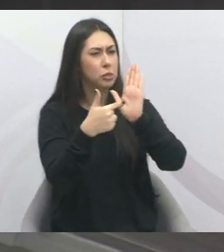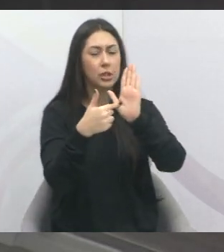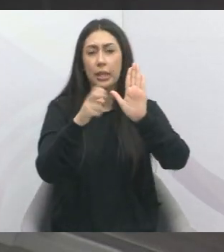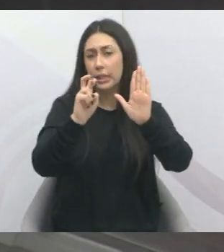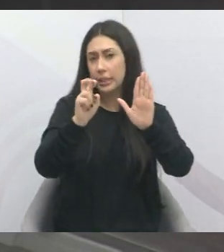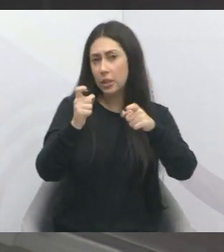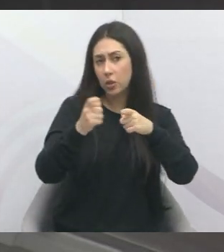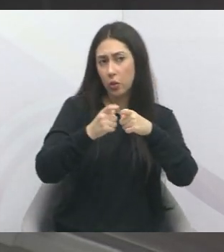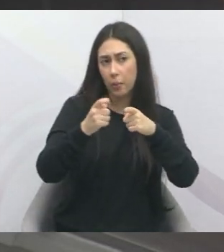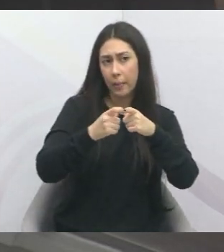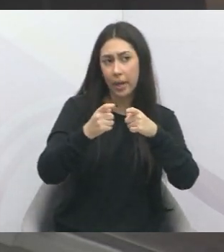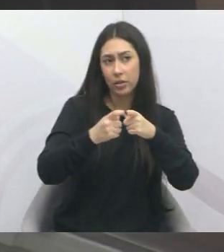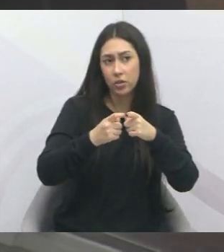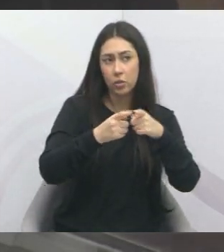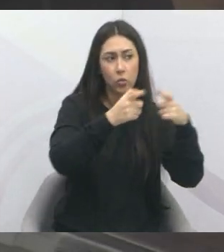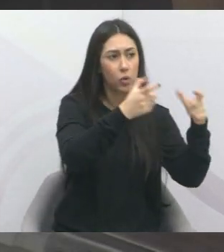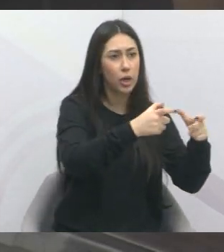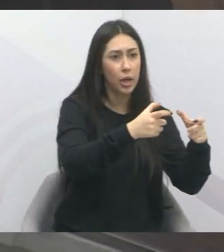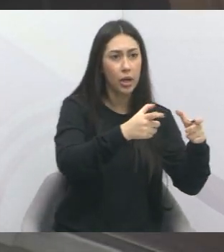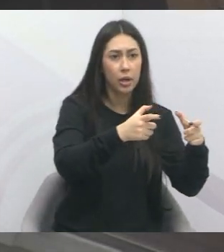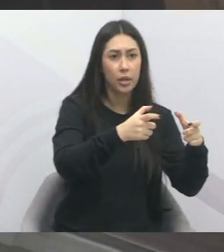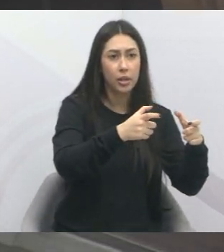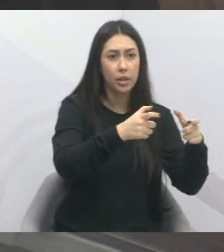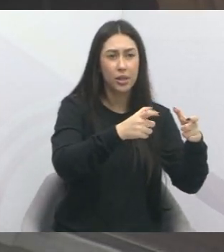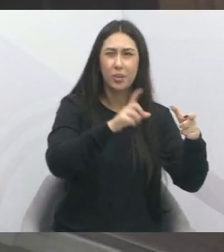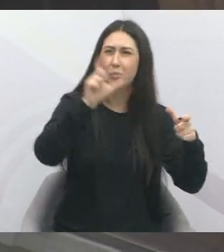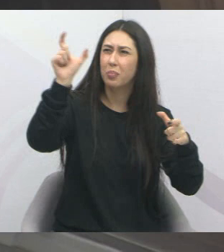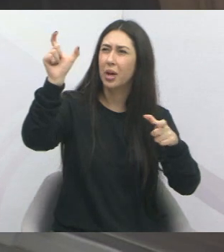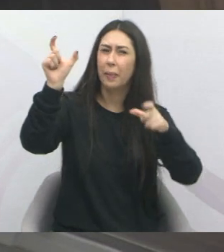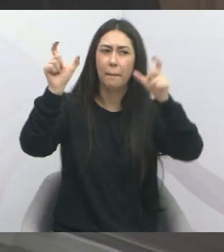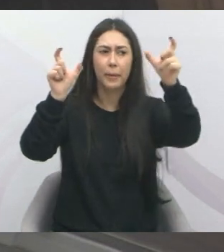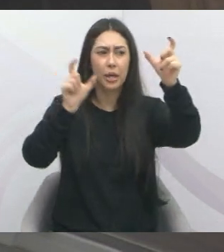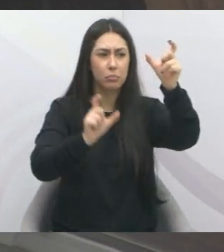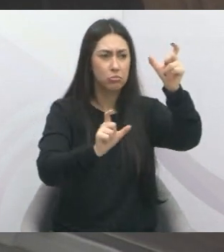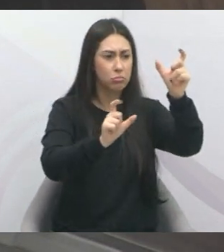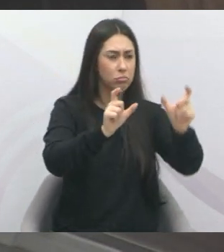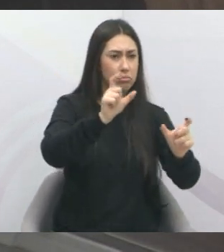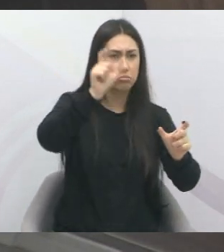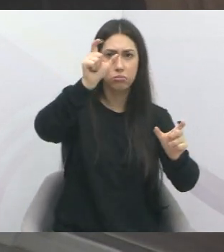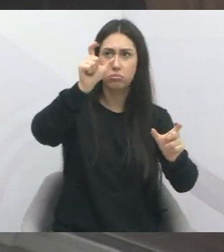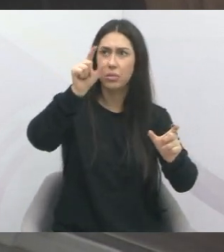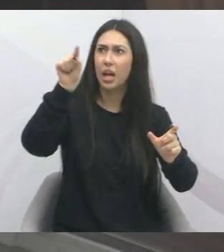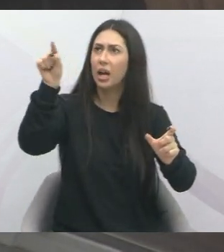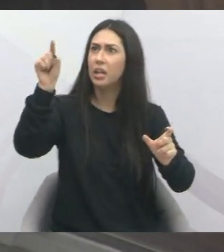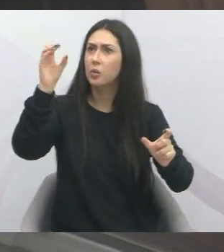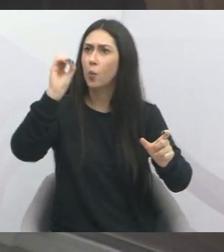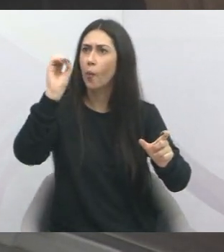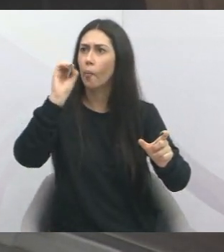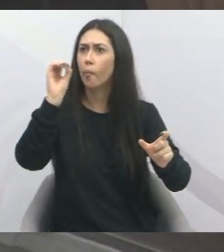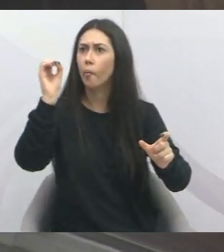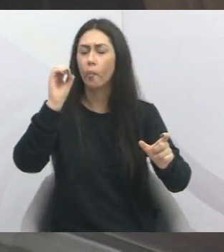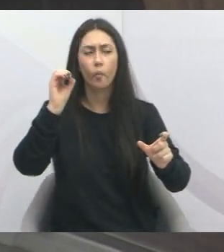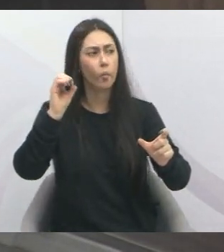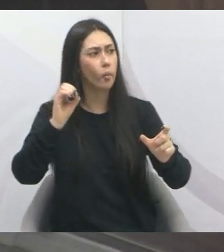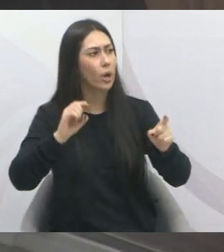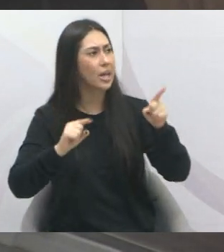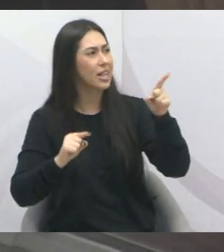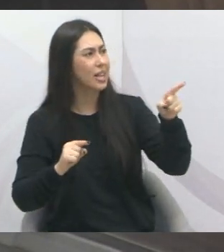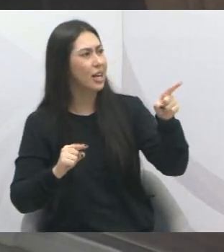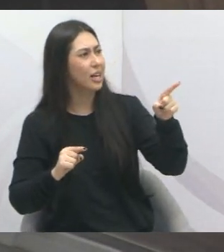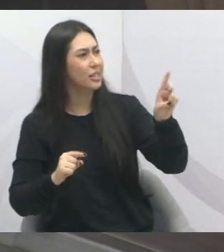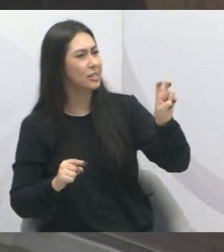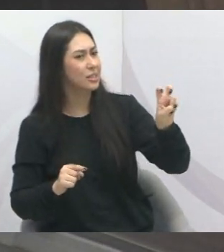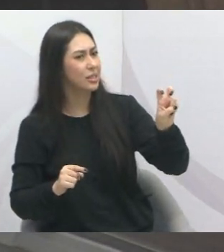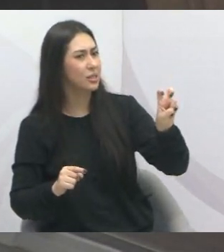5 médicos atendendo num lugar, e vai fechando um triângulo, às vezes zera no meia-lua e fica mais no